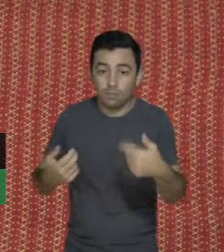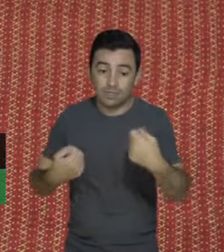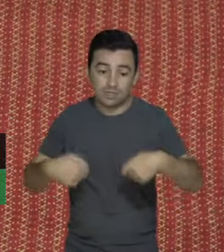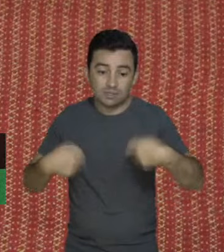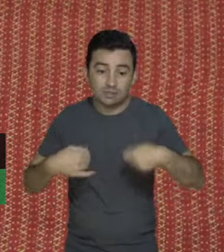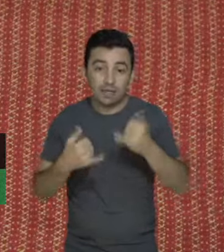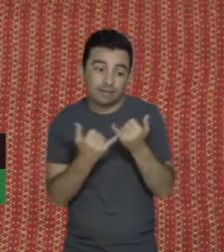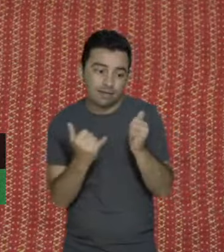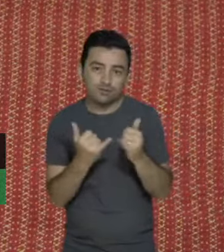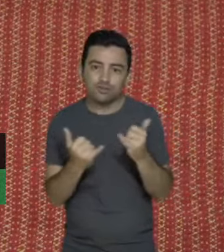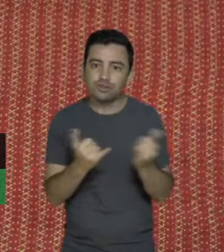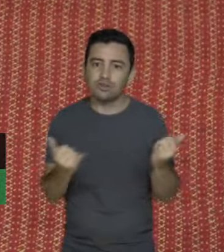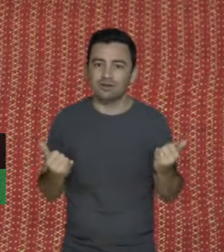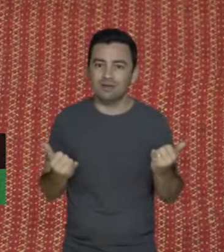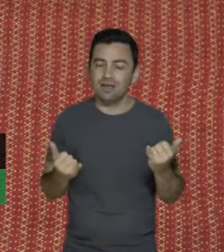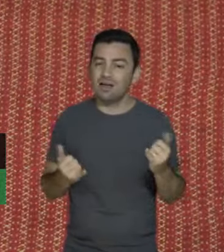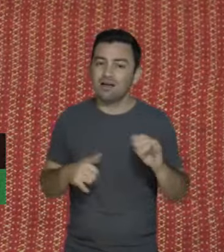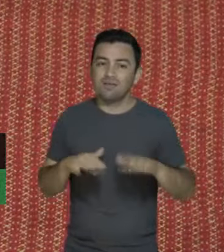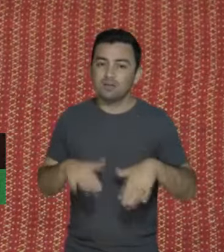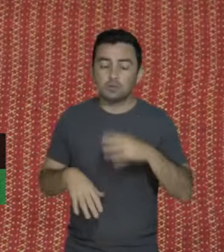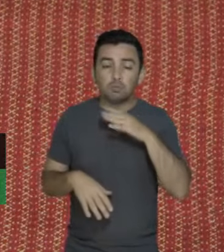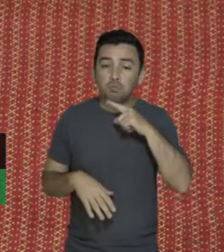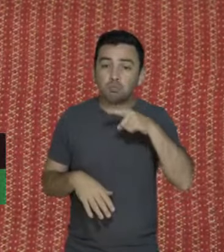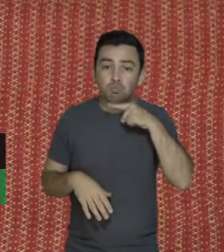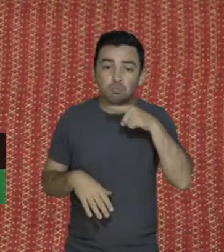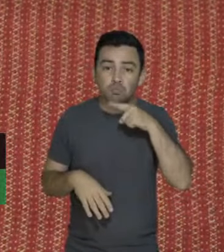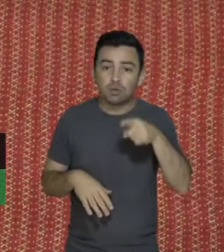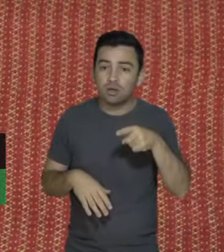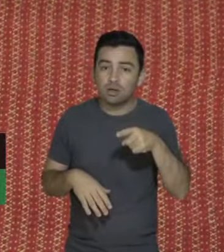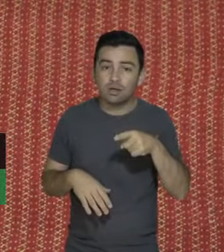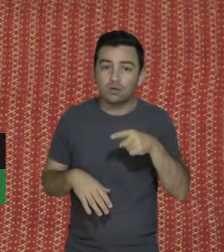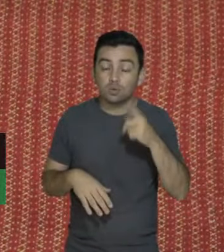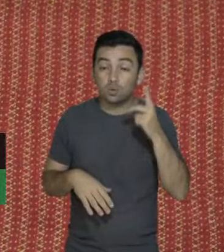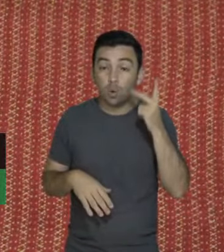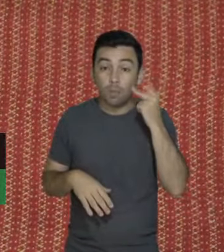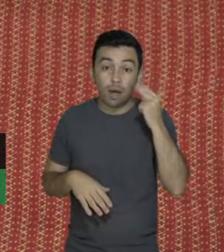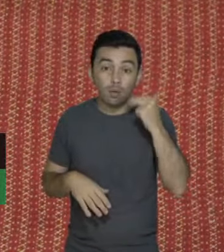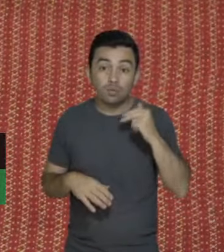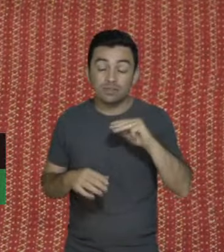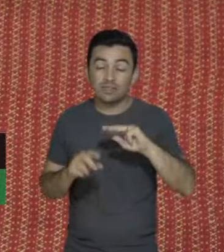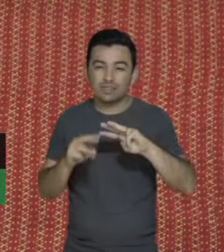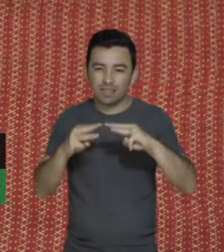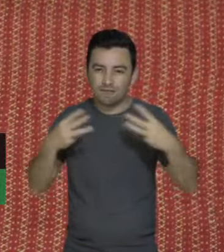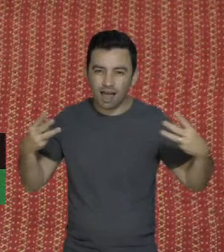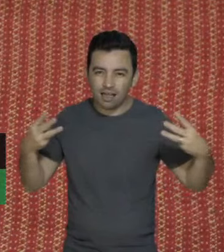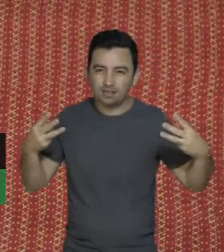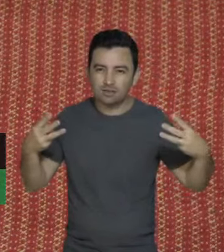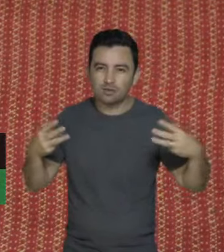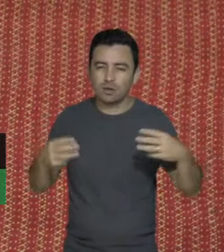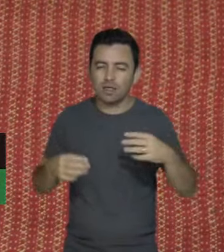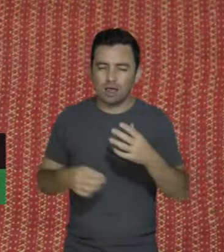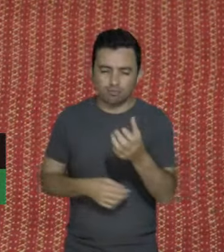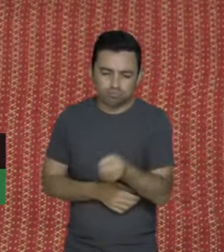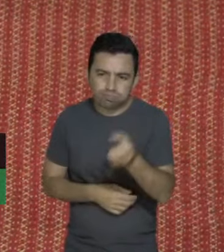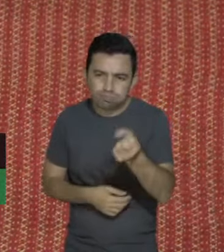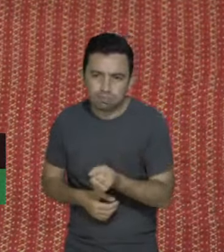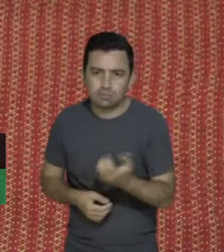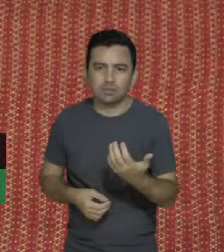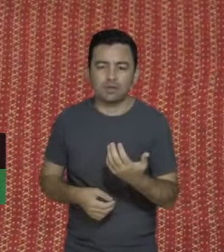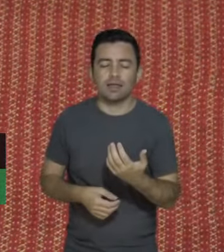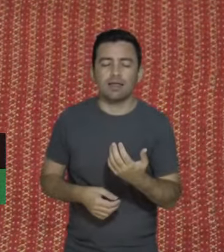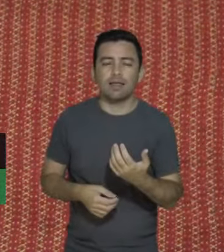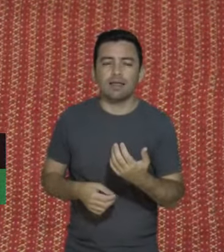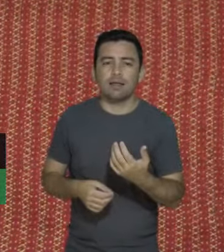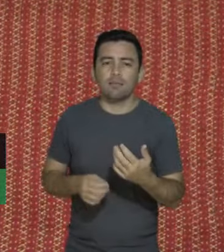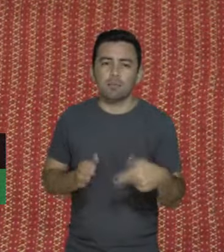e muitas vezes não consegue acessar nem mesmo a eletrificação trifásica que move desde uma ordenhadeira um resfriador de leite